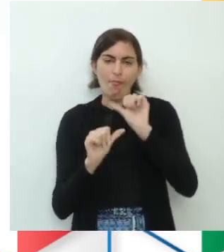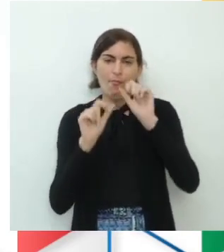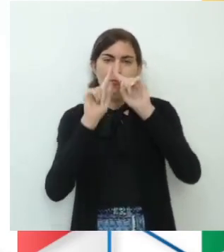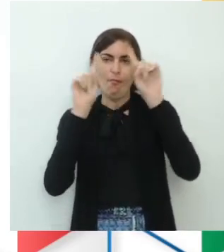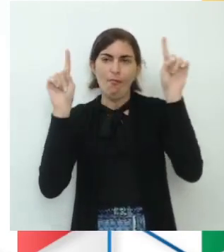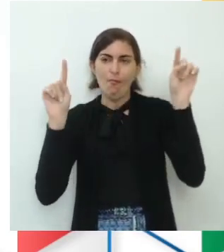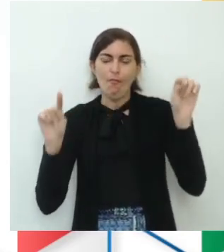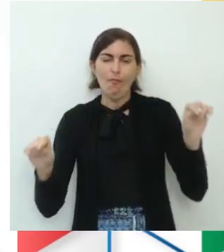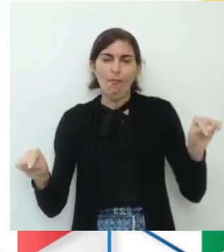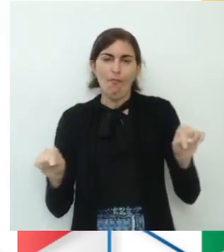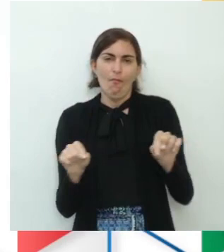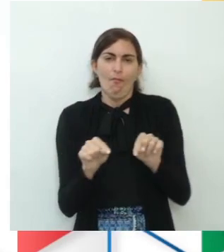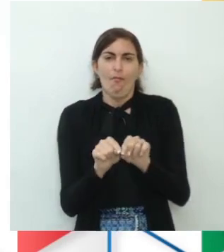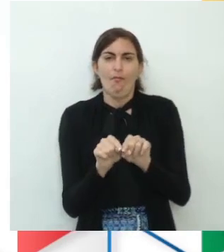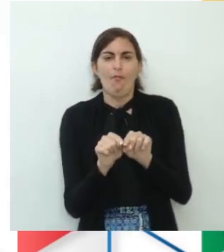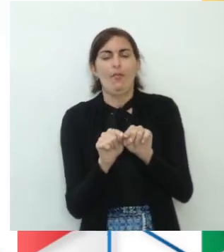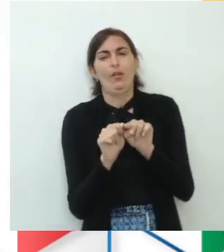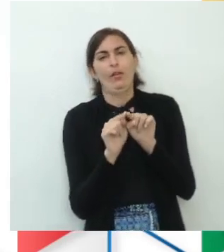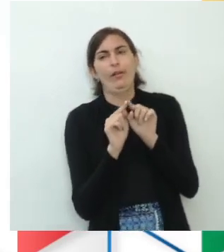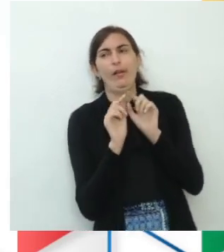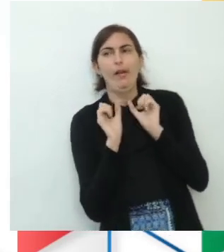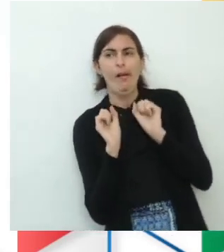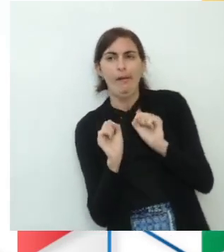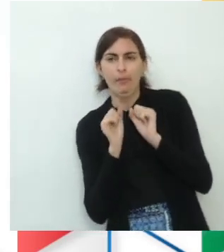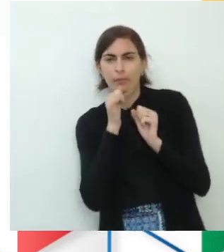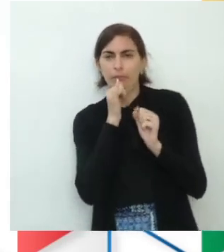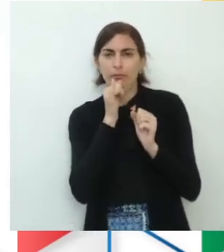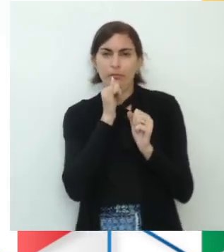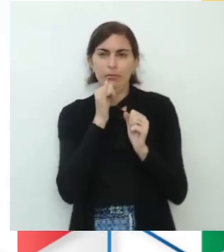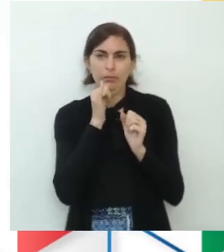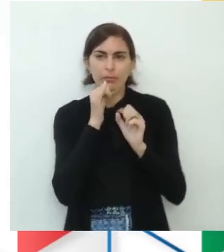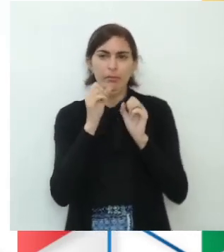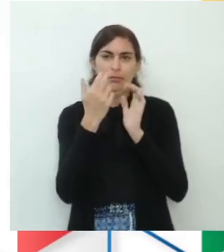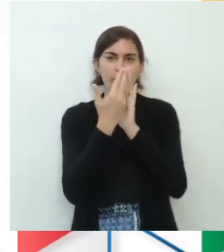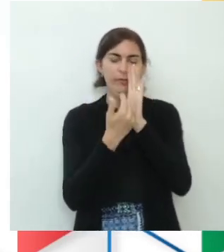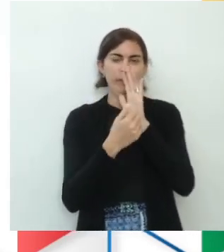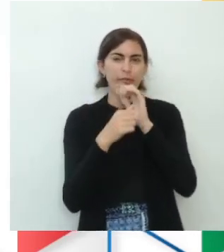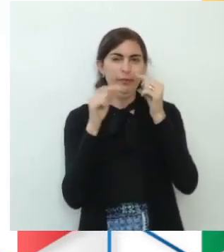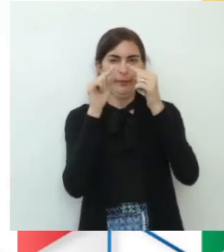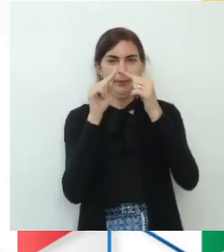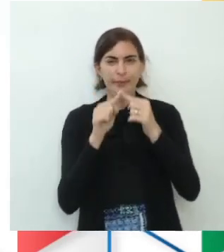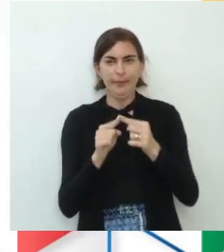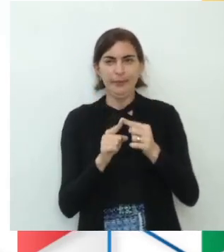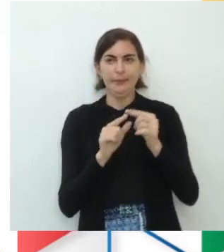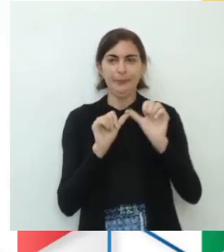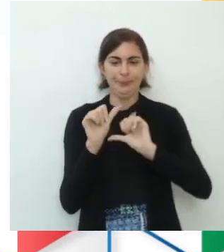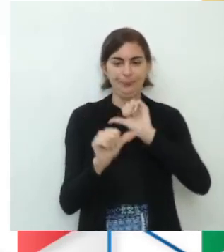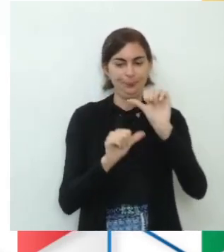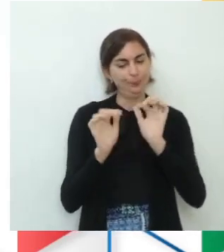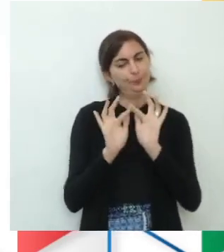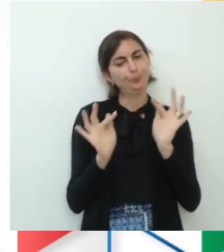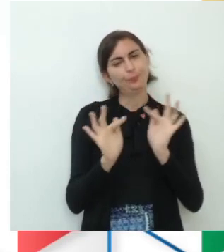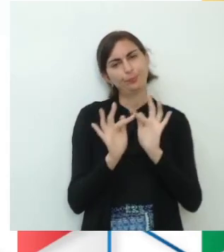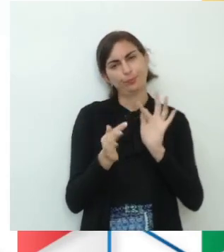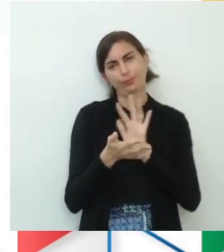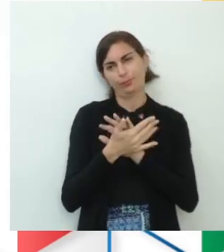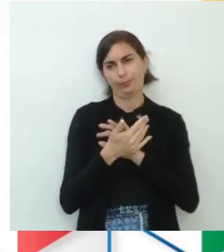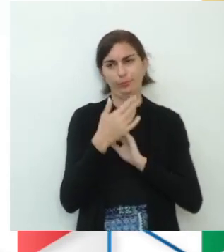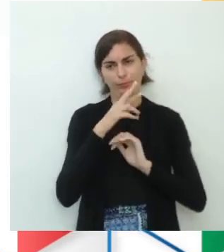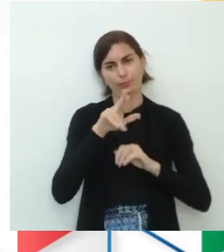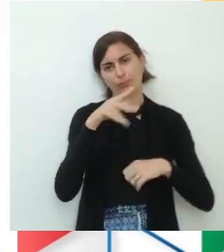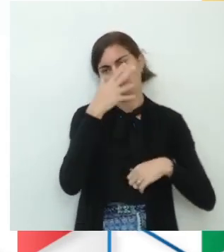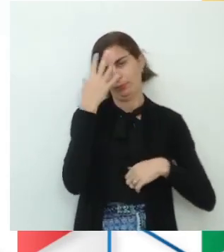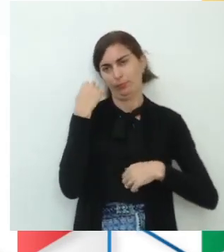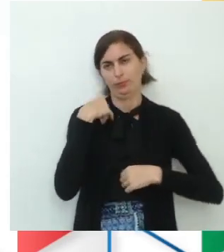geométricas nelas, eu posso, por exemplo, trabalhar essa figura aplicando transformações de uma forma bem simples. Não